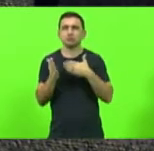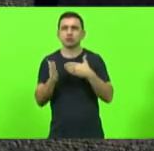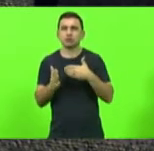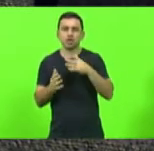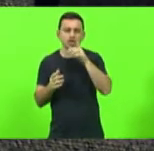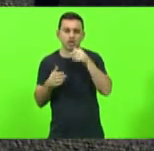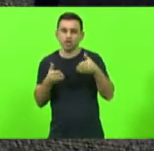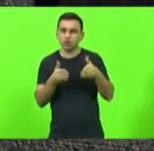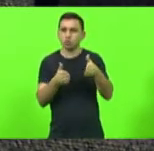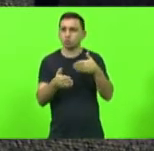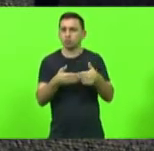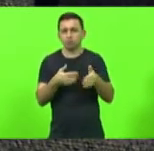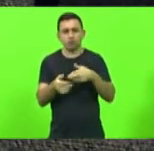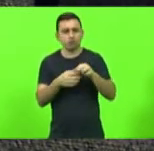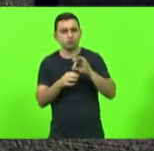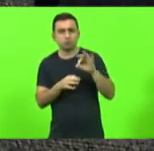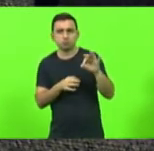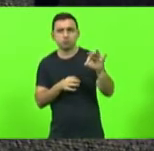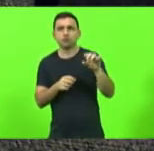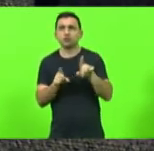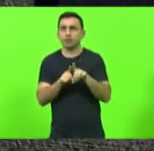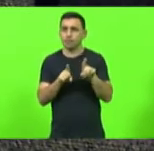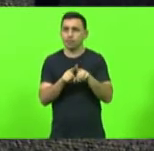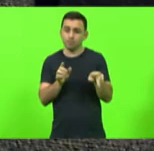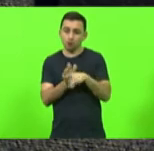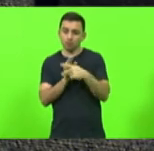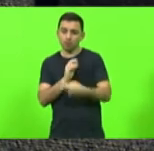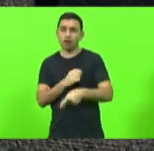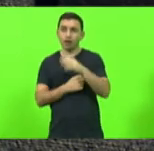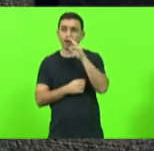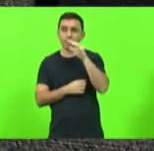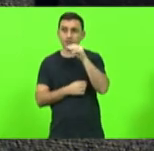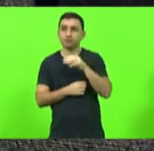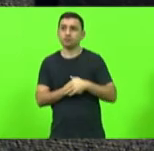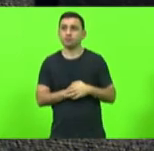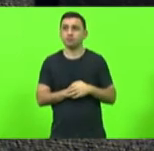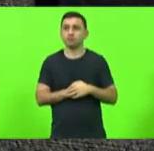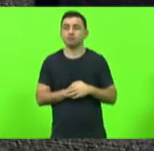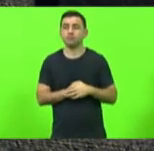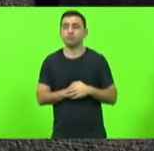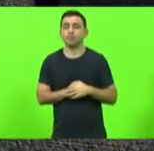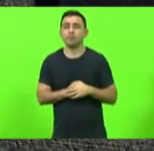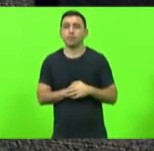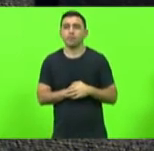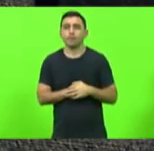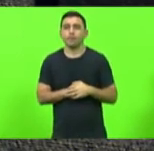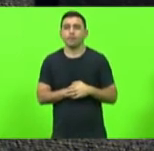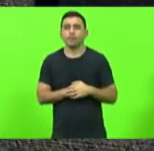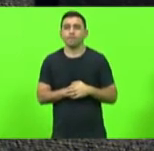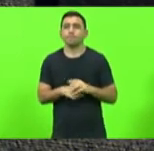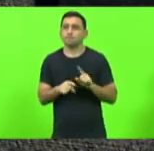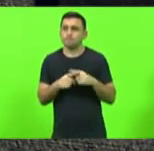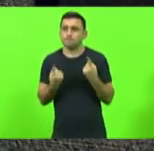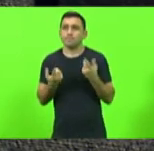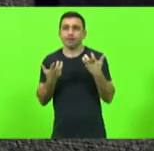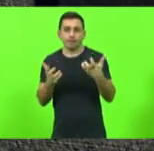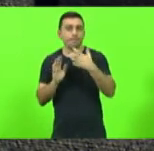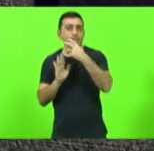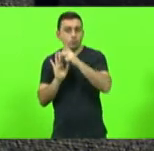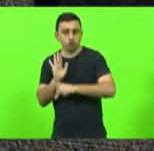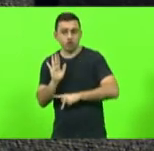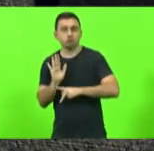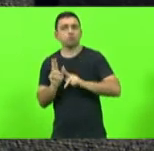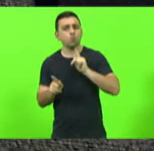do Estado, até os atingidos da Kazan, da barragem da Kazan, aqui em Florianópolis, por um projeto energético